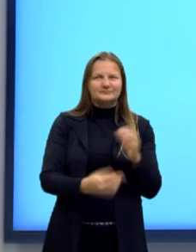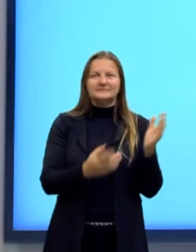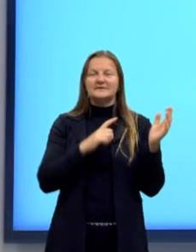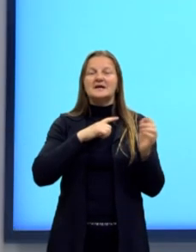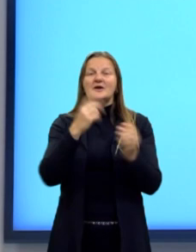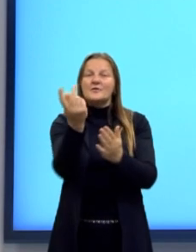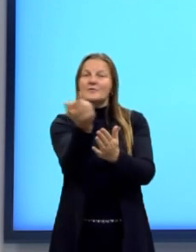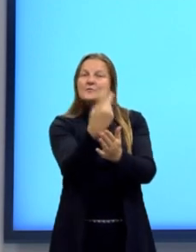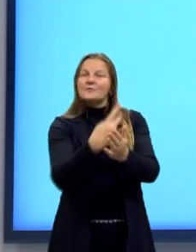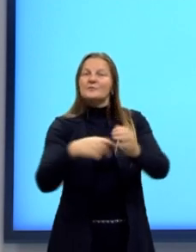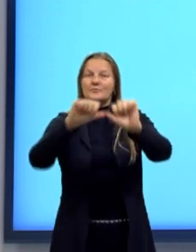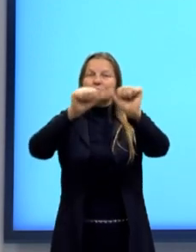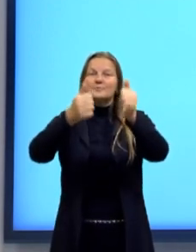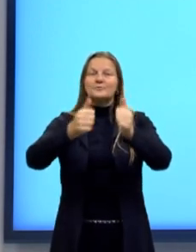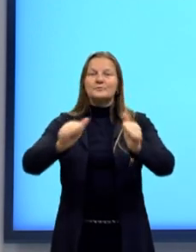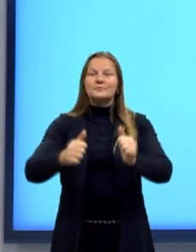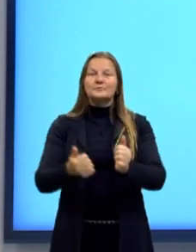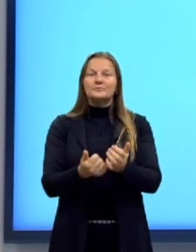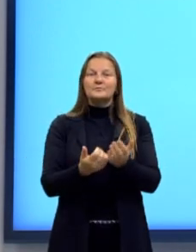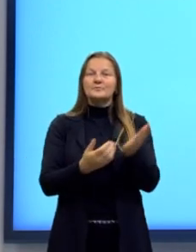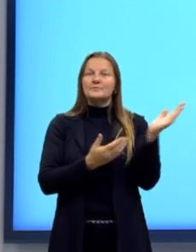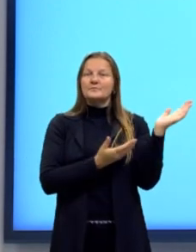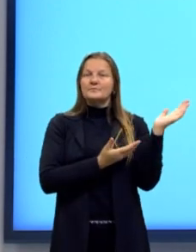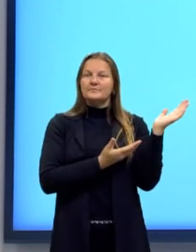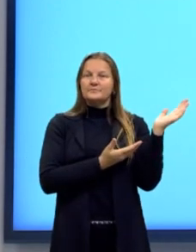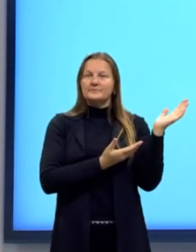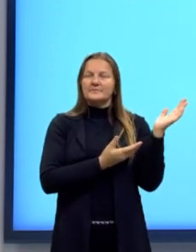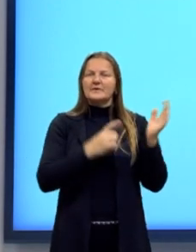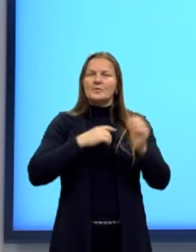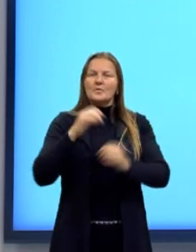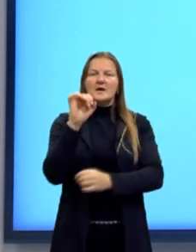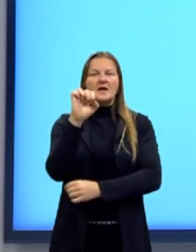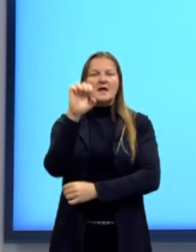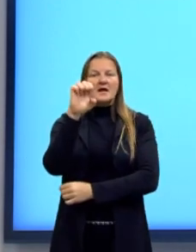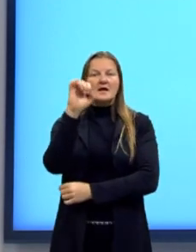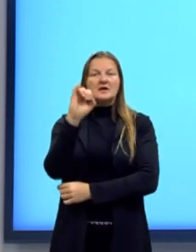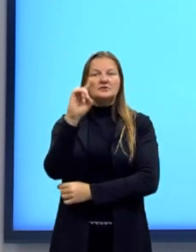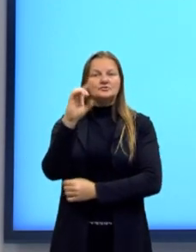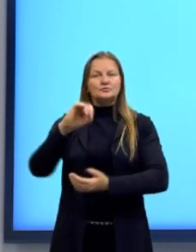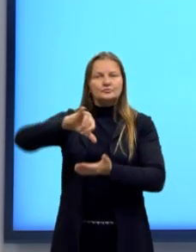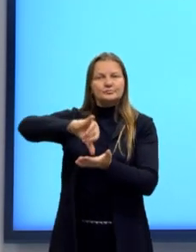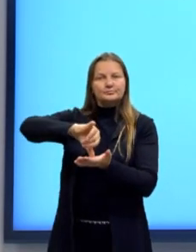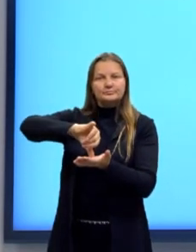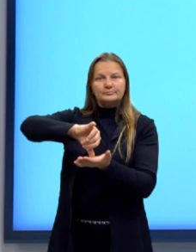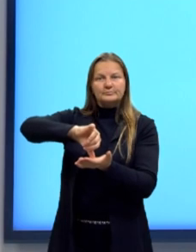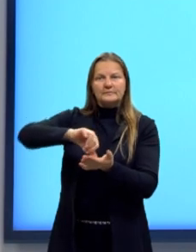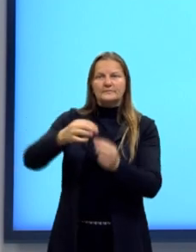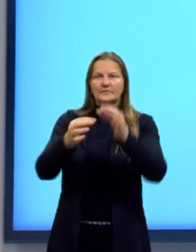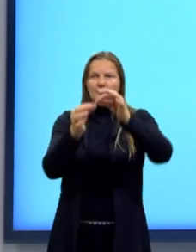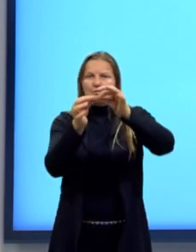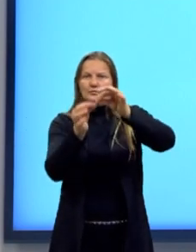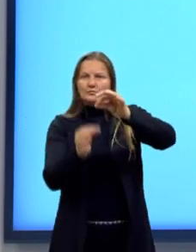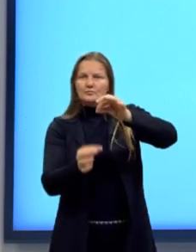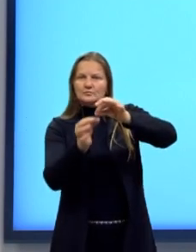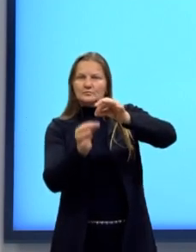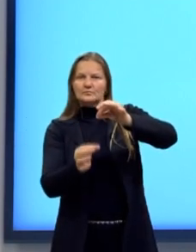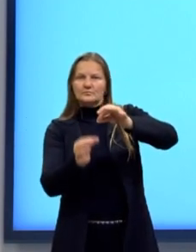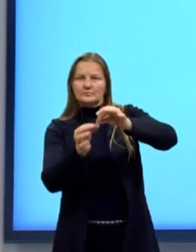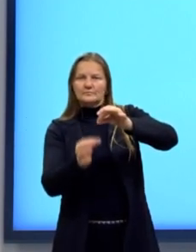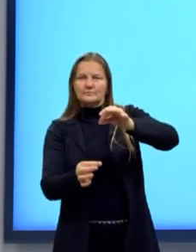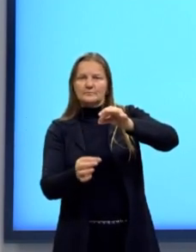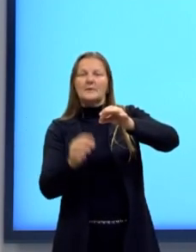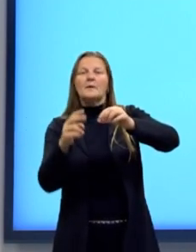nesta figura Então o que nós observamos seria um eixo esse eixo ele é fixo nela é chamado de eixo